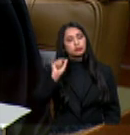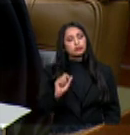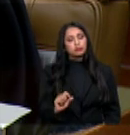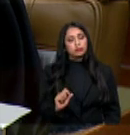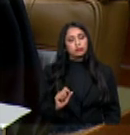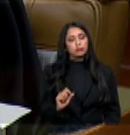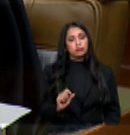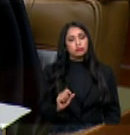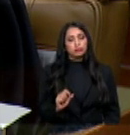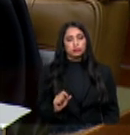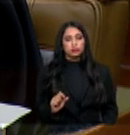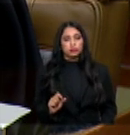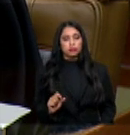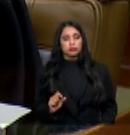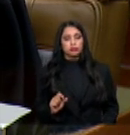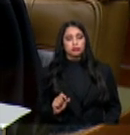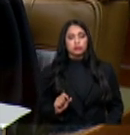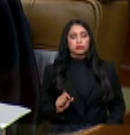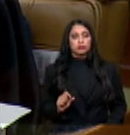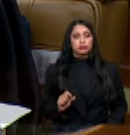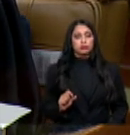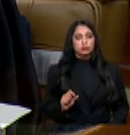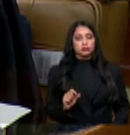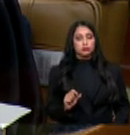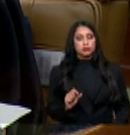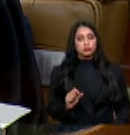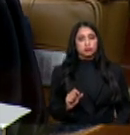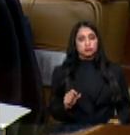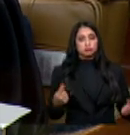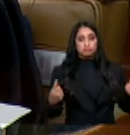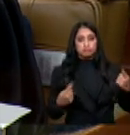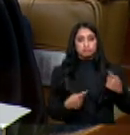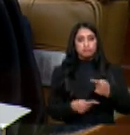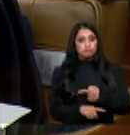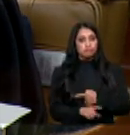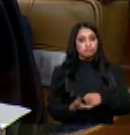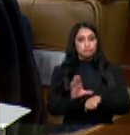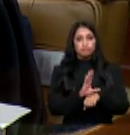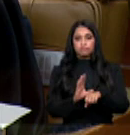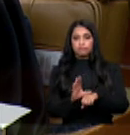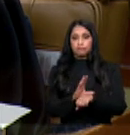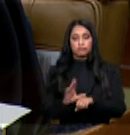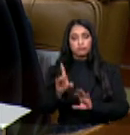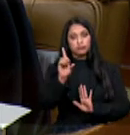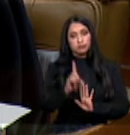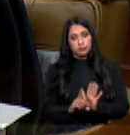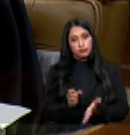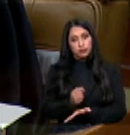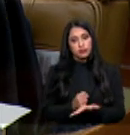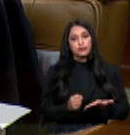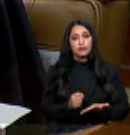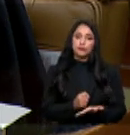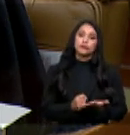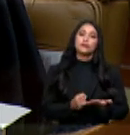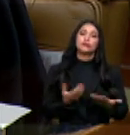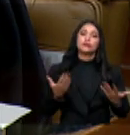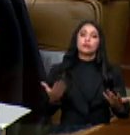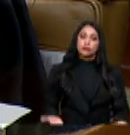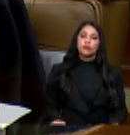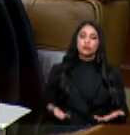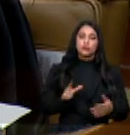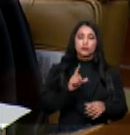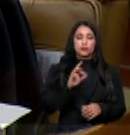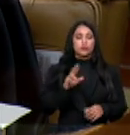que podemos denominar de desconstitucionalização de direitos fundamentais. Vale dizer, se